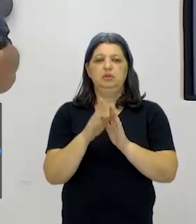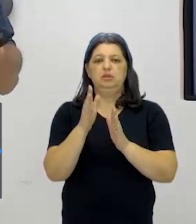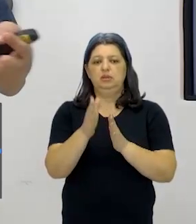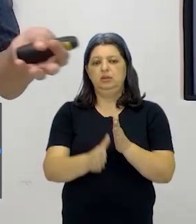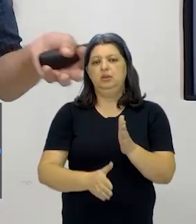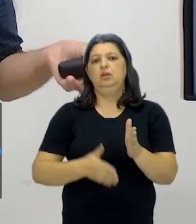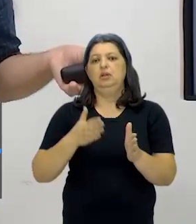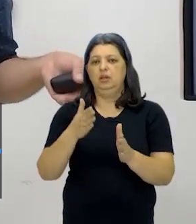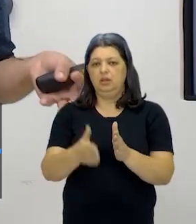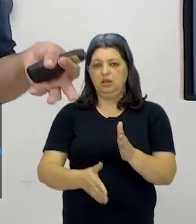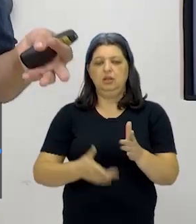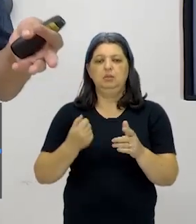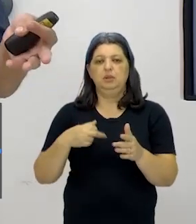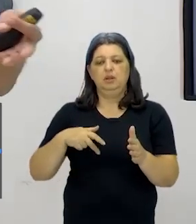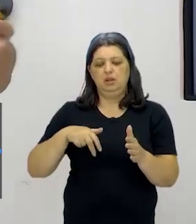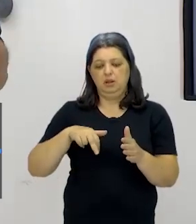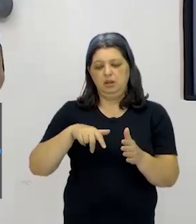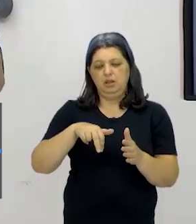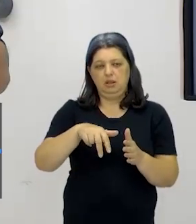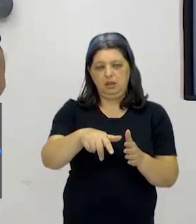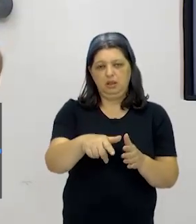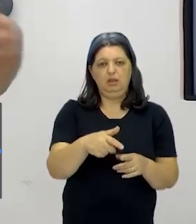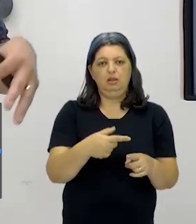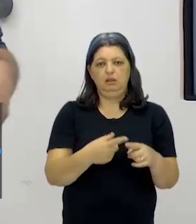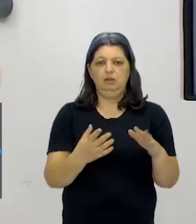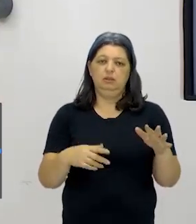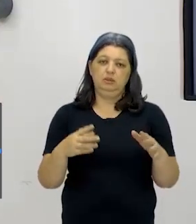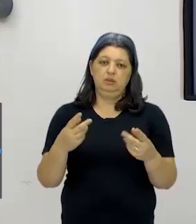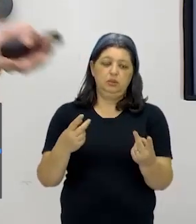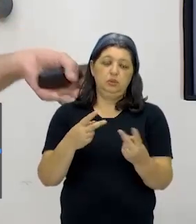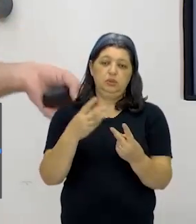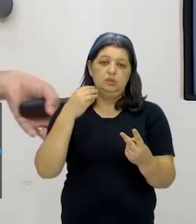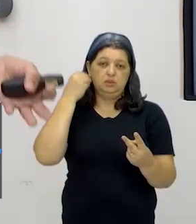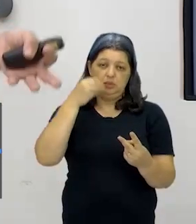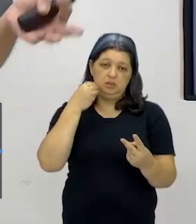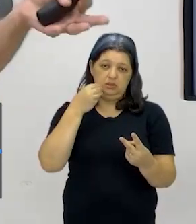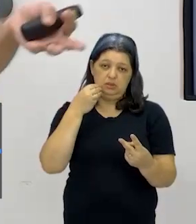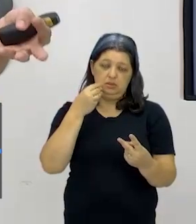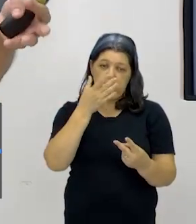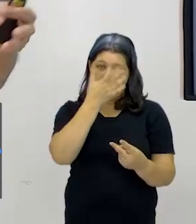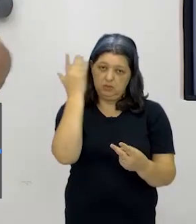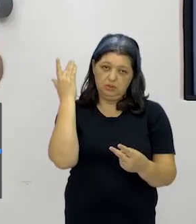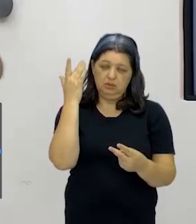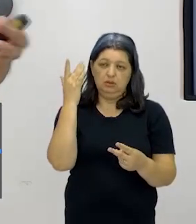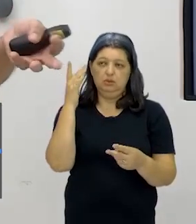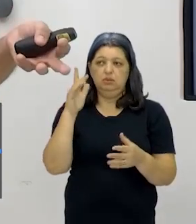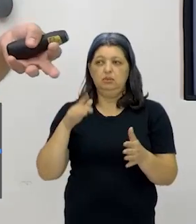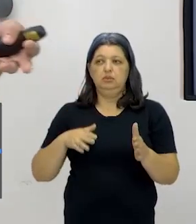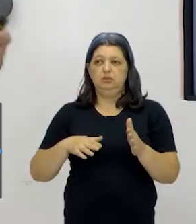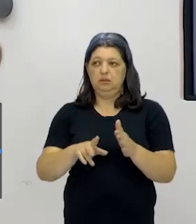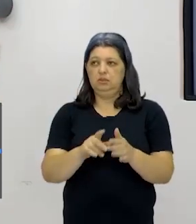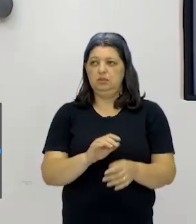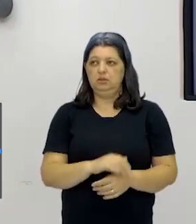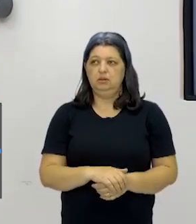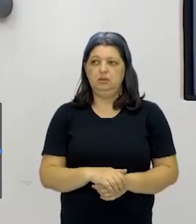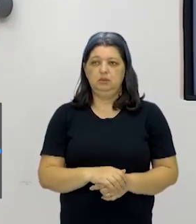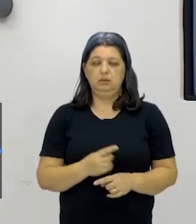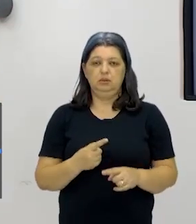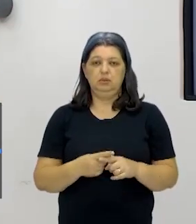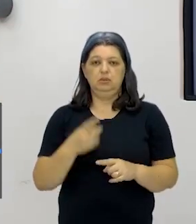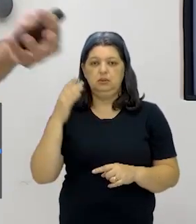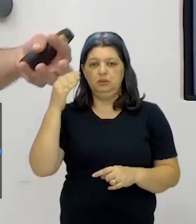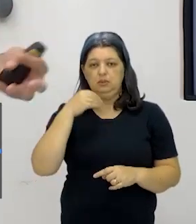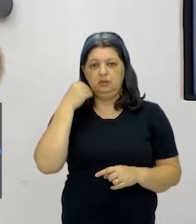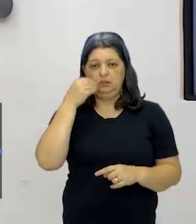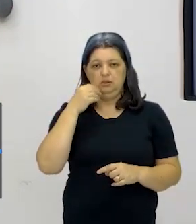ferrovias. Tinha quem não andava e tinha quem andava. Então, eu tinha duas experiências, dos que não andavam e dos que andavam. No século XXI, eu acho que a experiência do